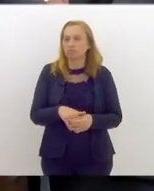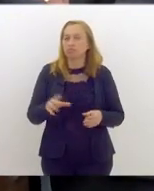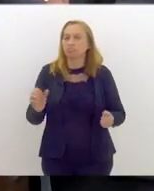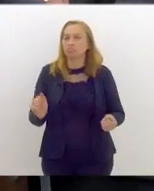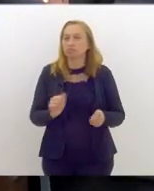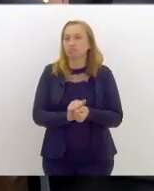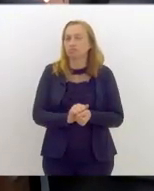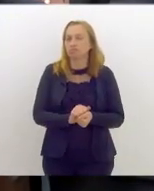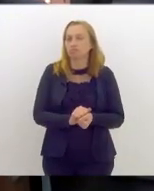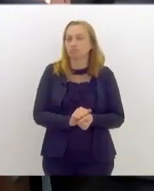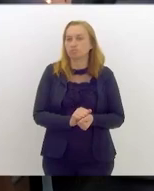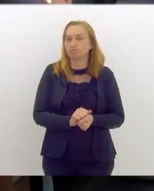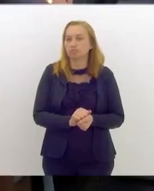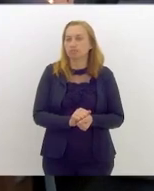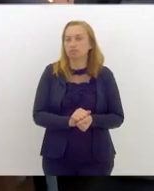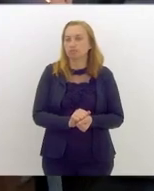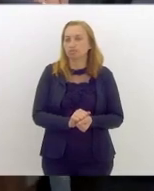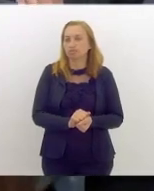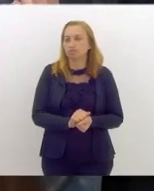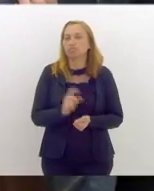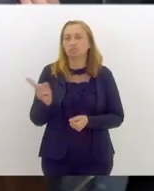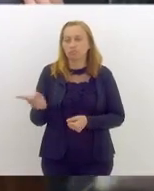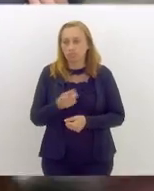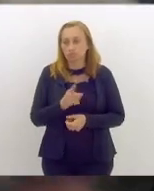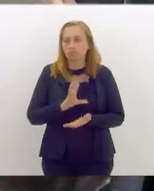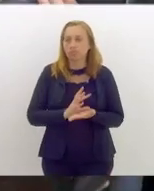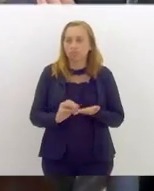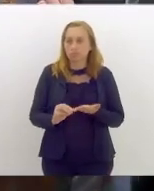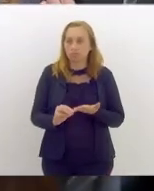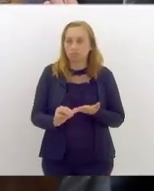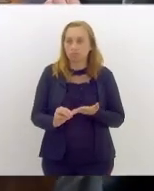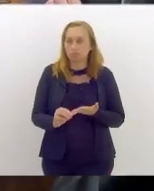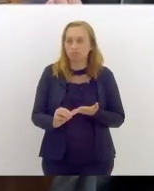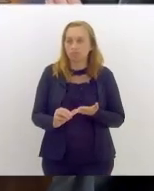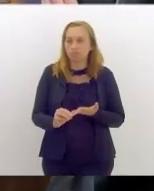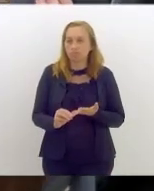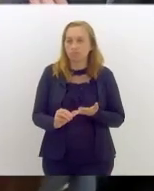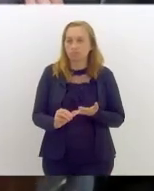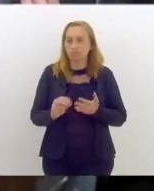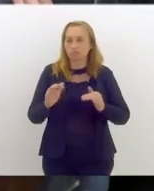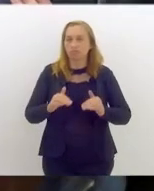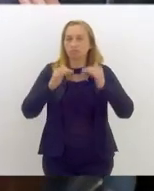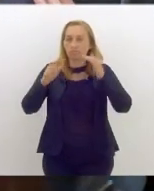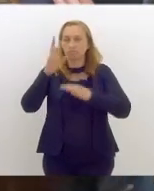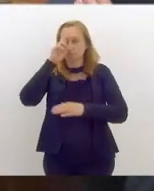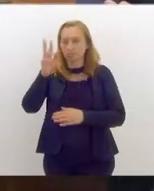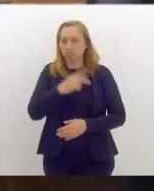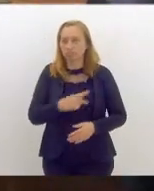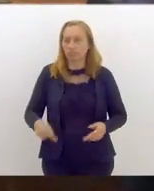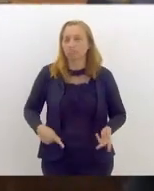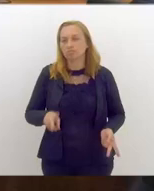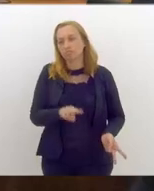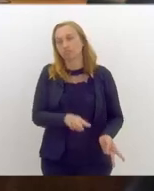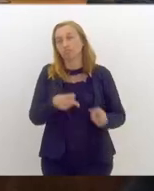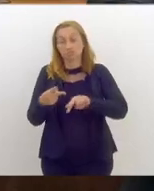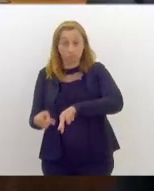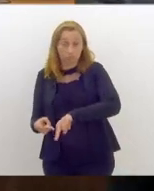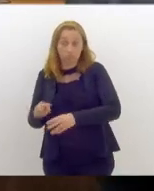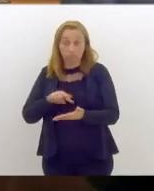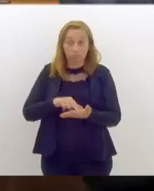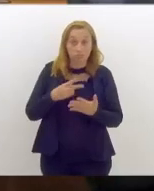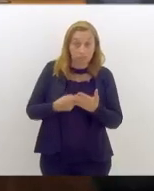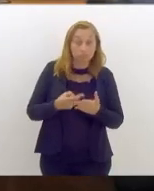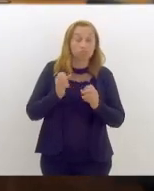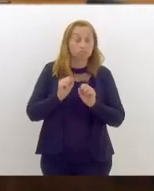emendado foi emendado veio a pauta vossa excelência deu o encaminhamento deu a interpretação